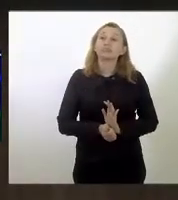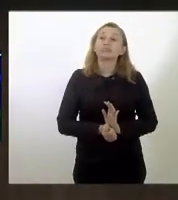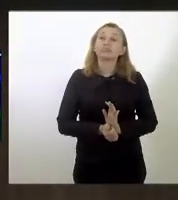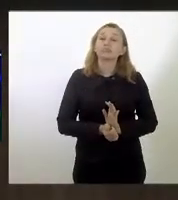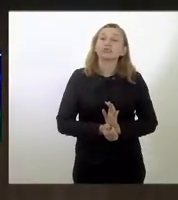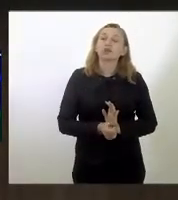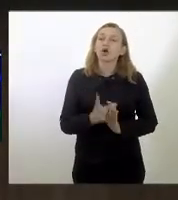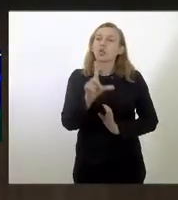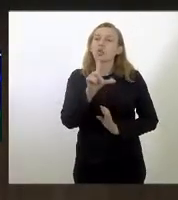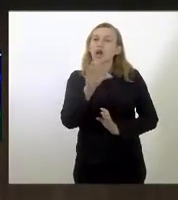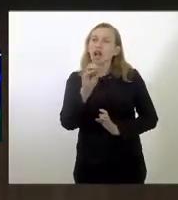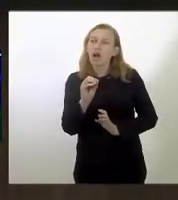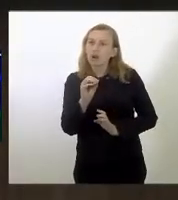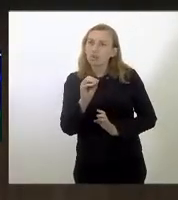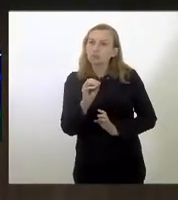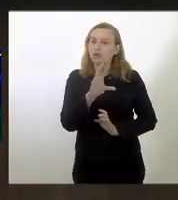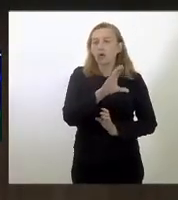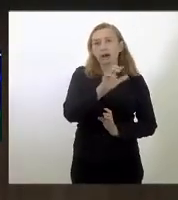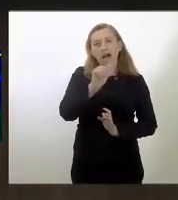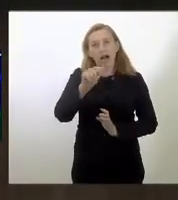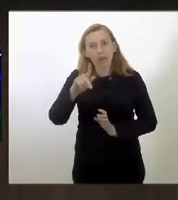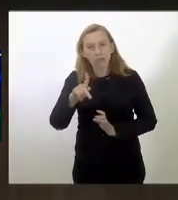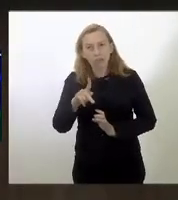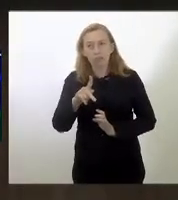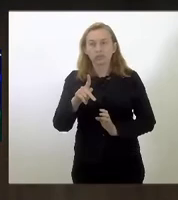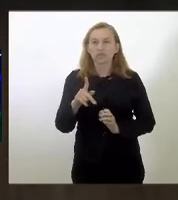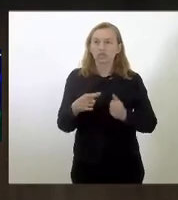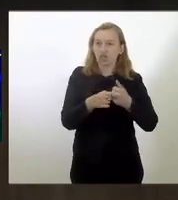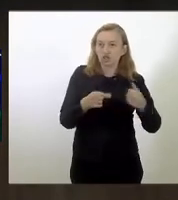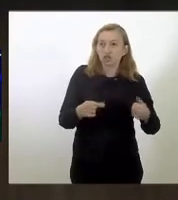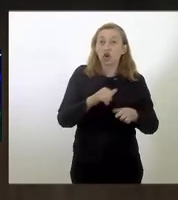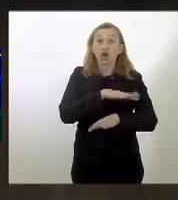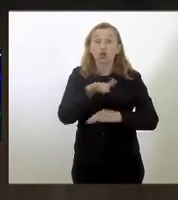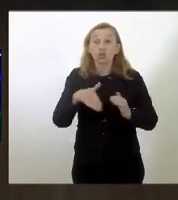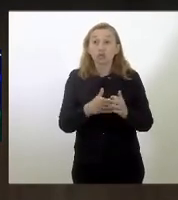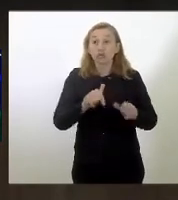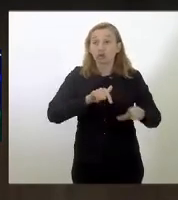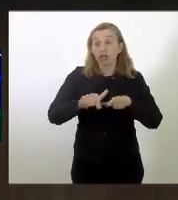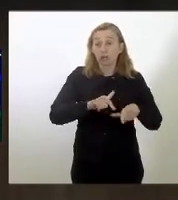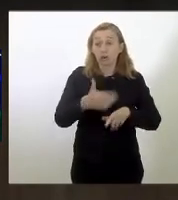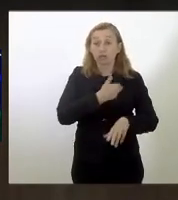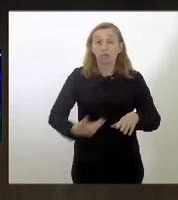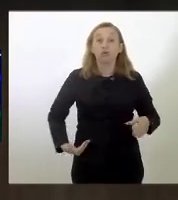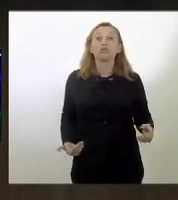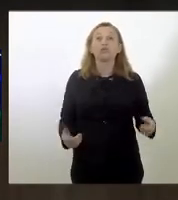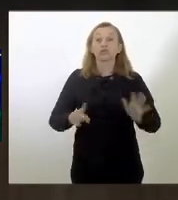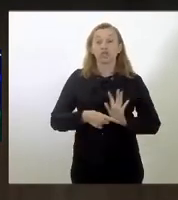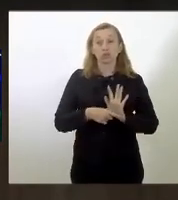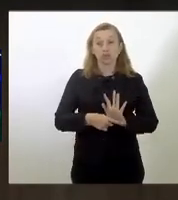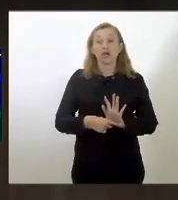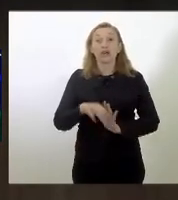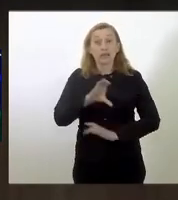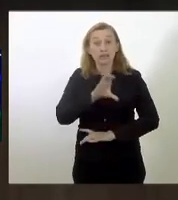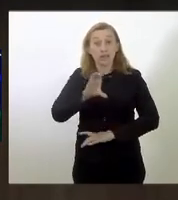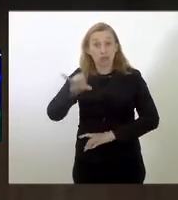que o laudo de que trata o caput desse artigo será válido para todos os serviços públicos e benefícios. A CCJ,